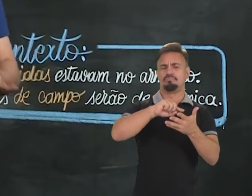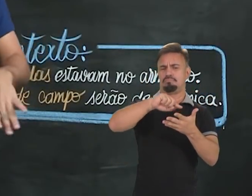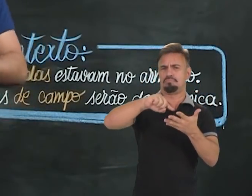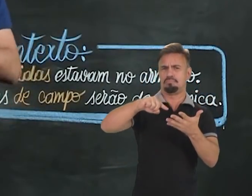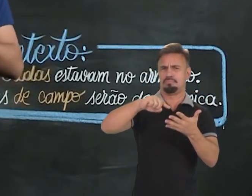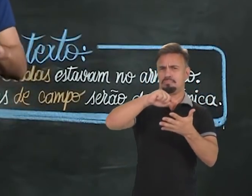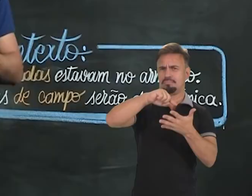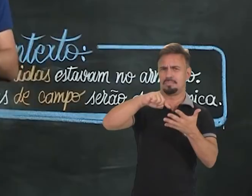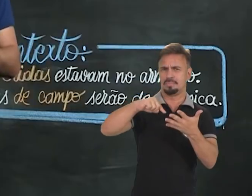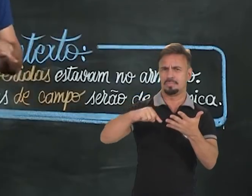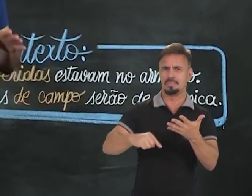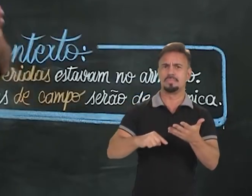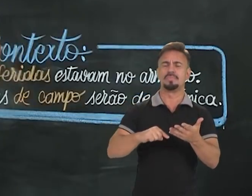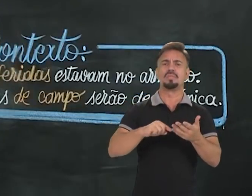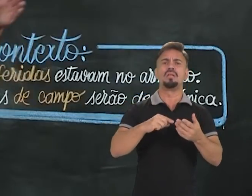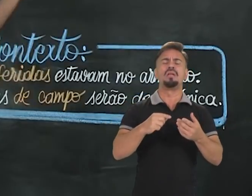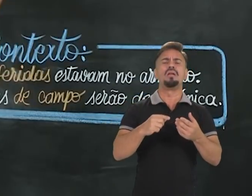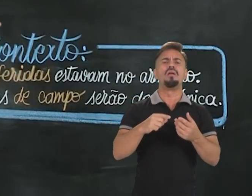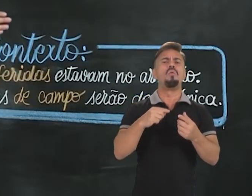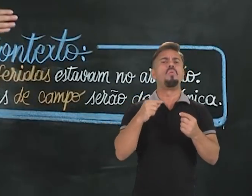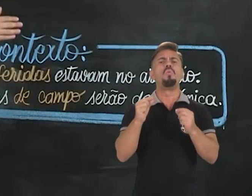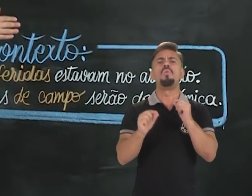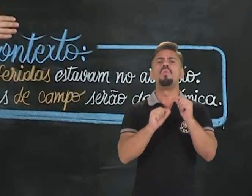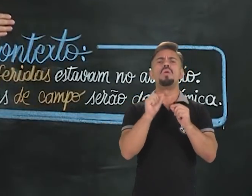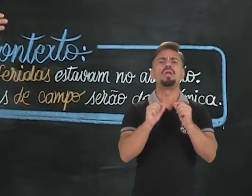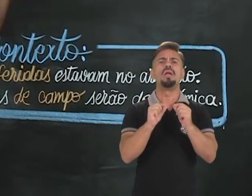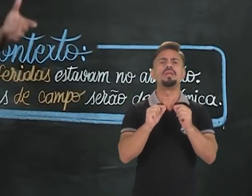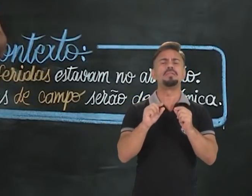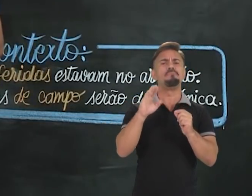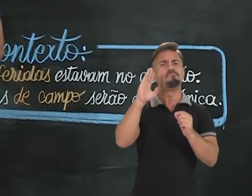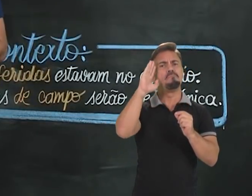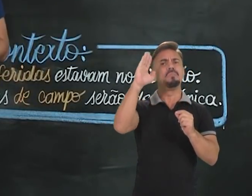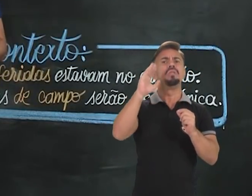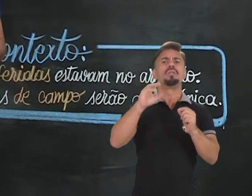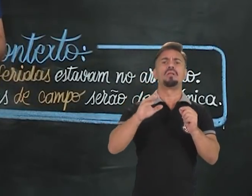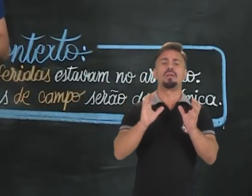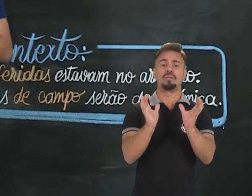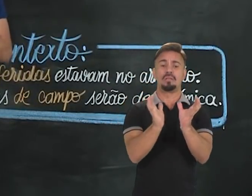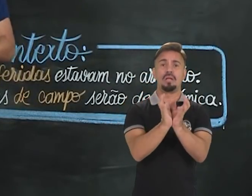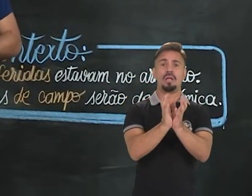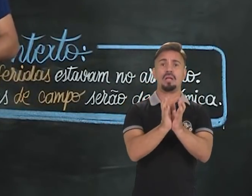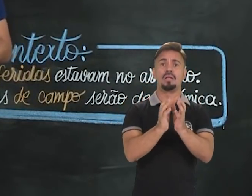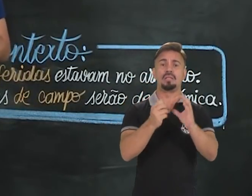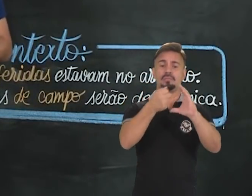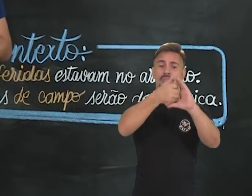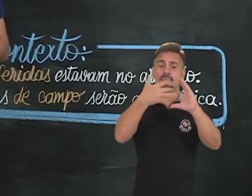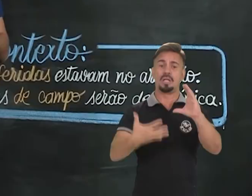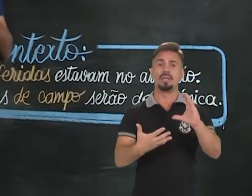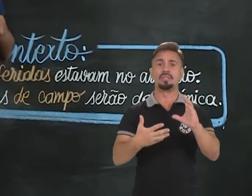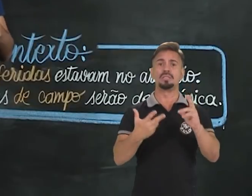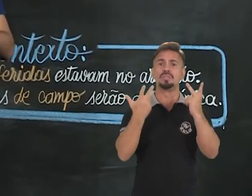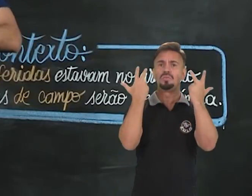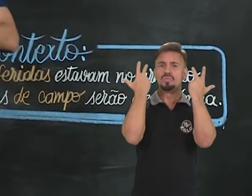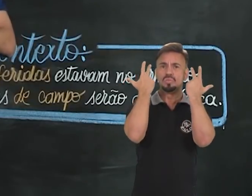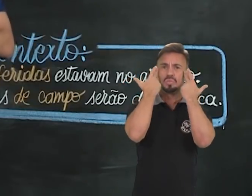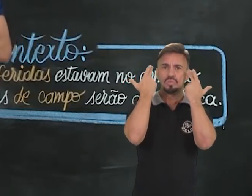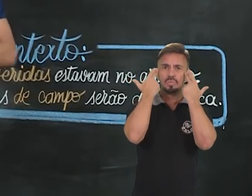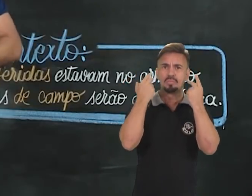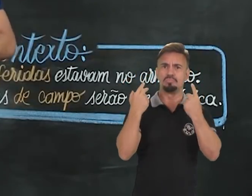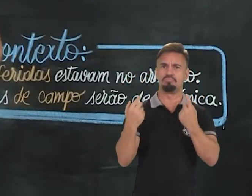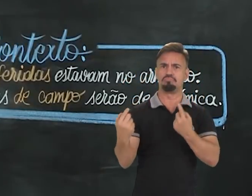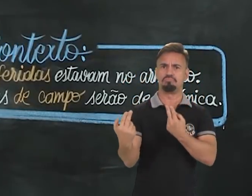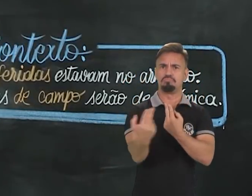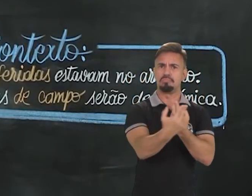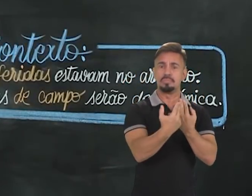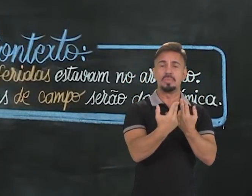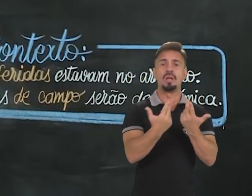advérbio, preposição, interjeição. O que é que marca essas classes gramaticais? As características em comum. Eu chamo de